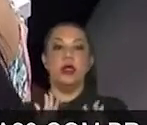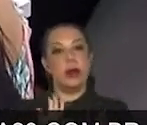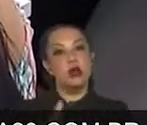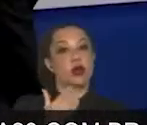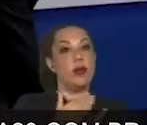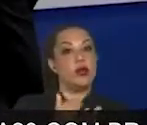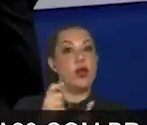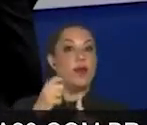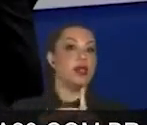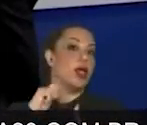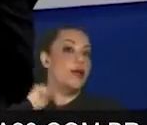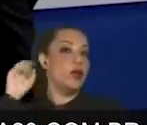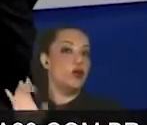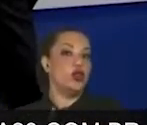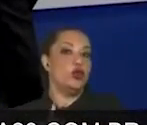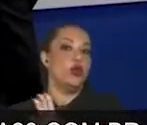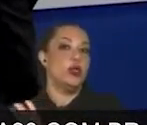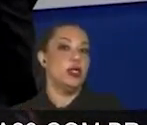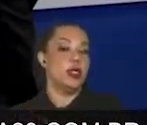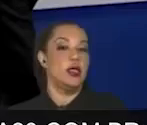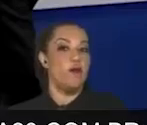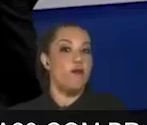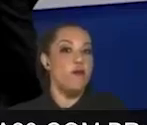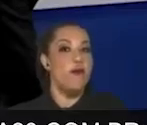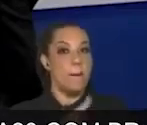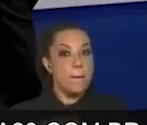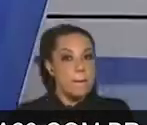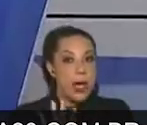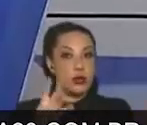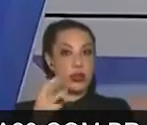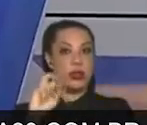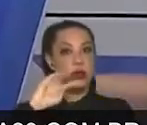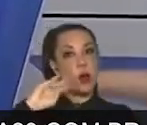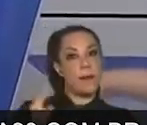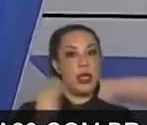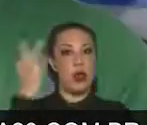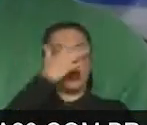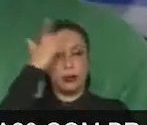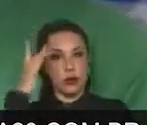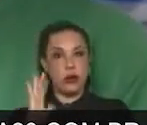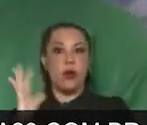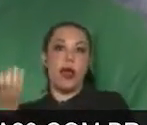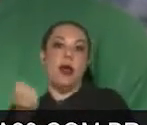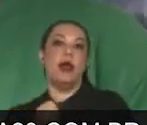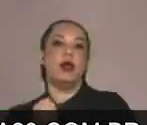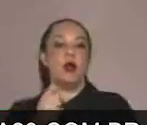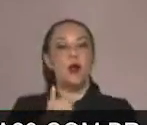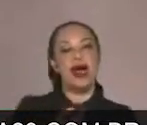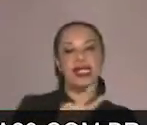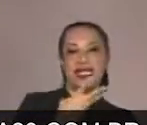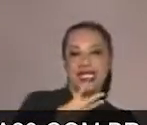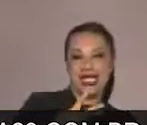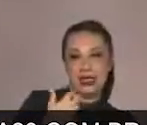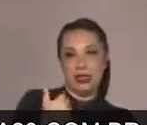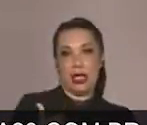abril, quando ficou disponível, mais de 45 milhões de pessoas resgataram quase